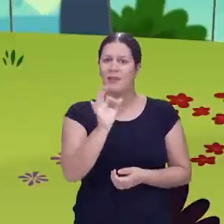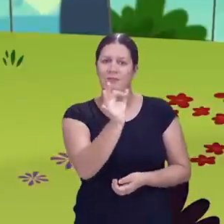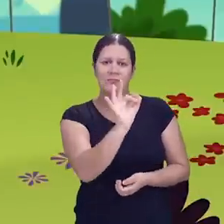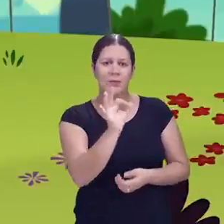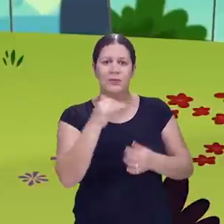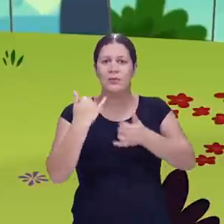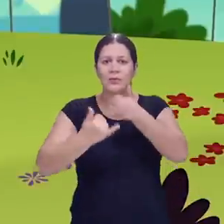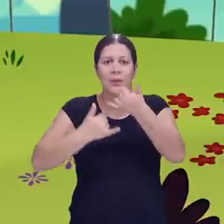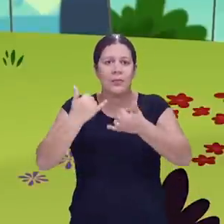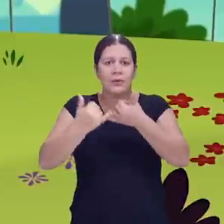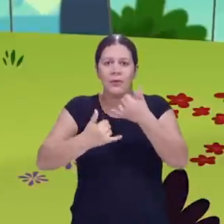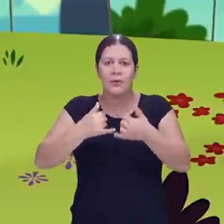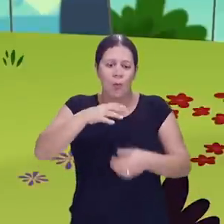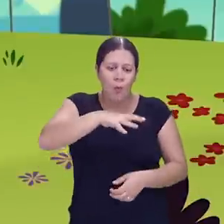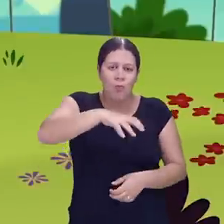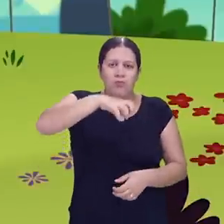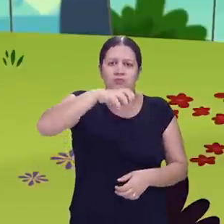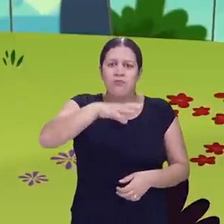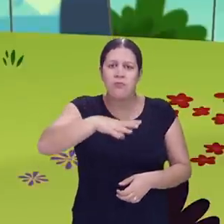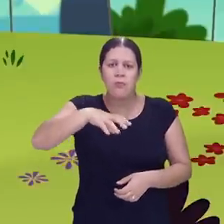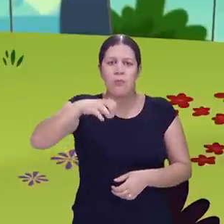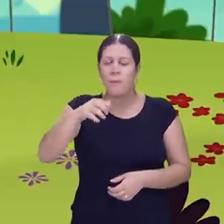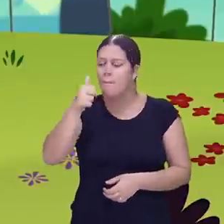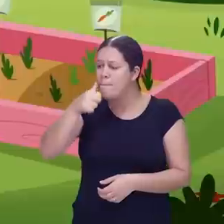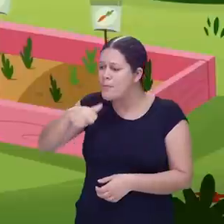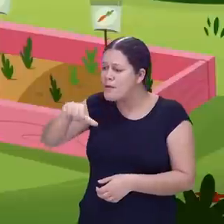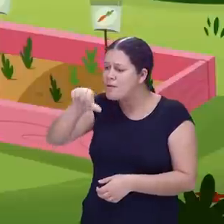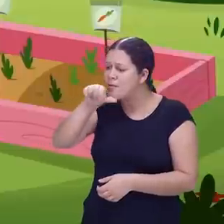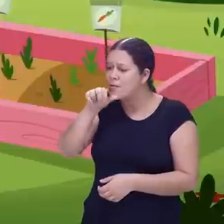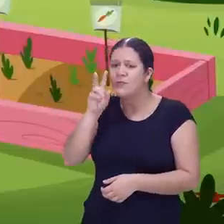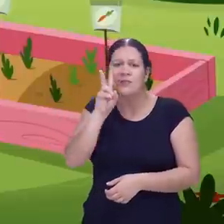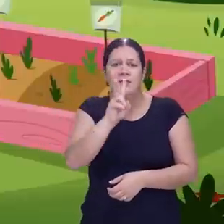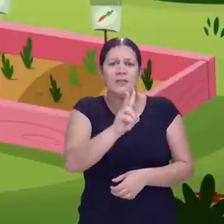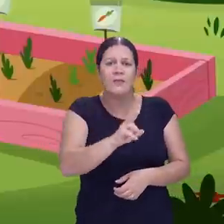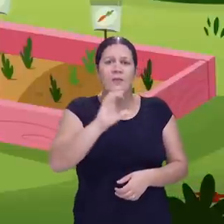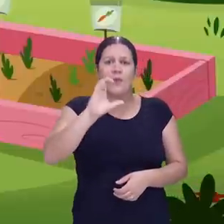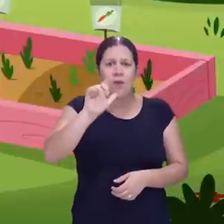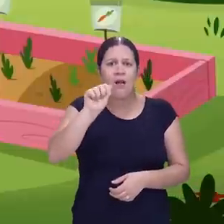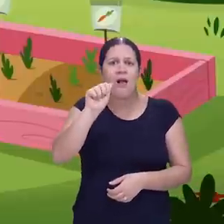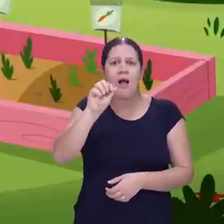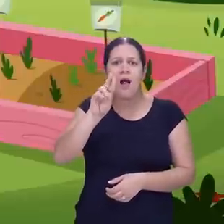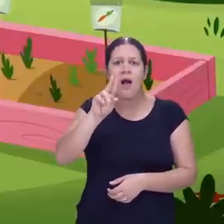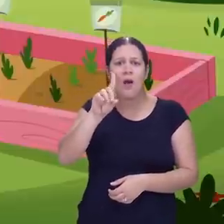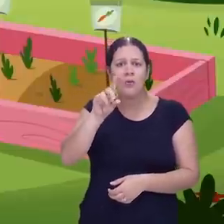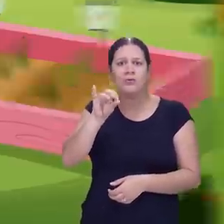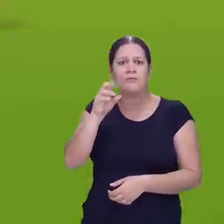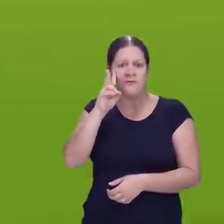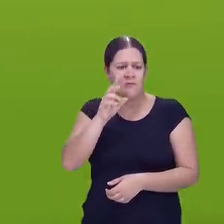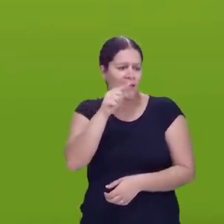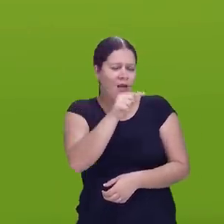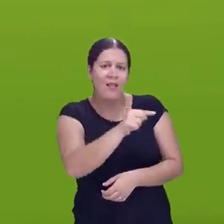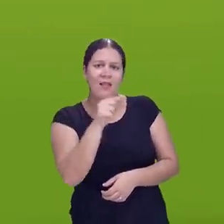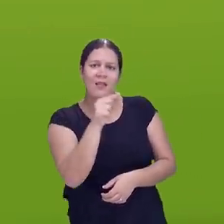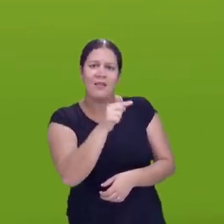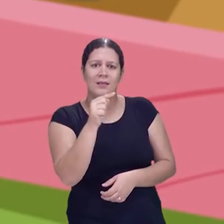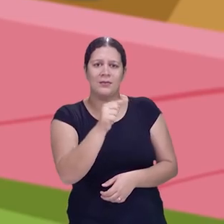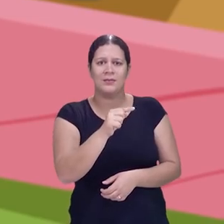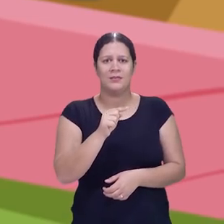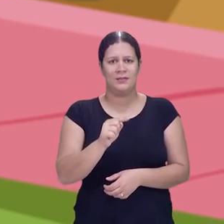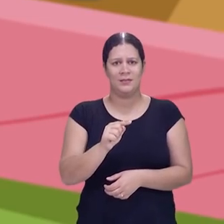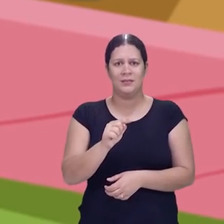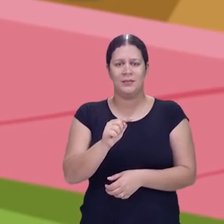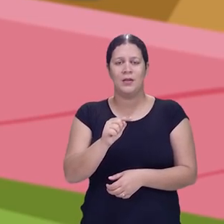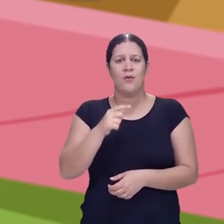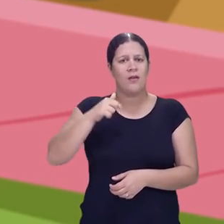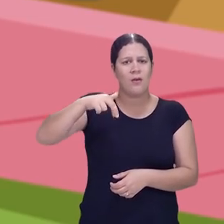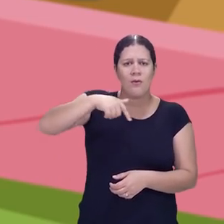Ele nem tá brincando com o polvão. Mãe, você viu, Cláudio? Vi sim, ali, ó. Ué,